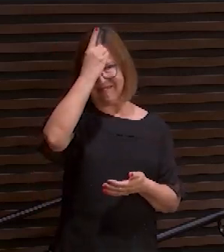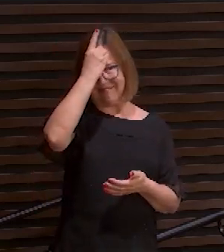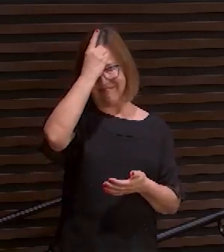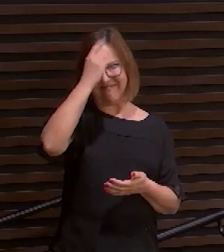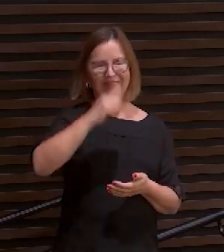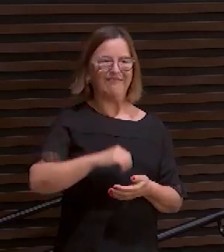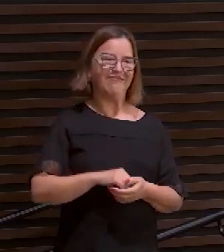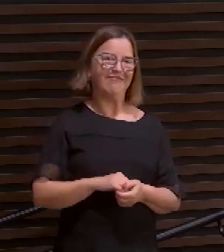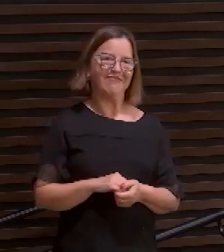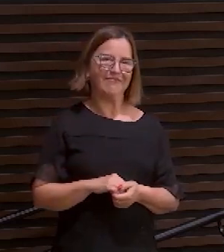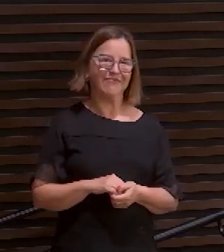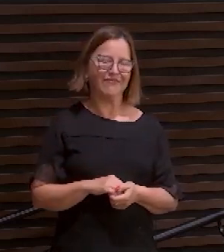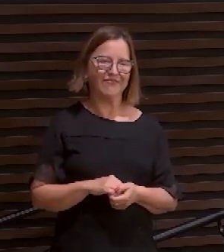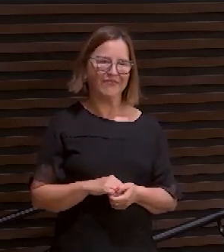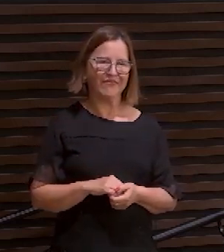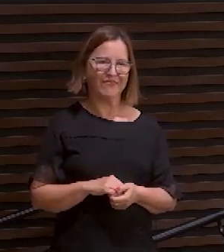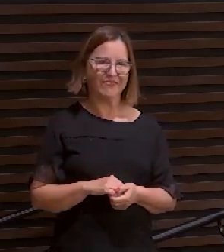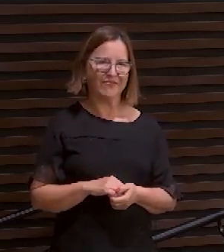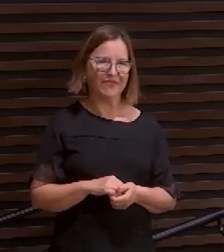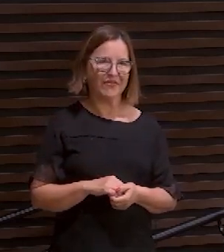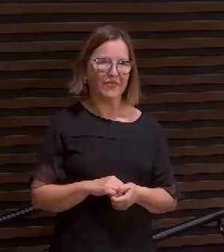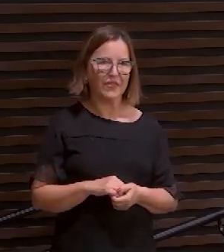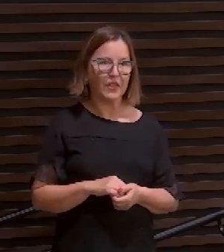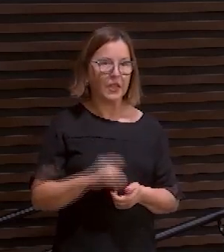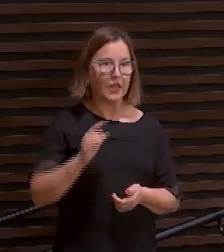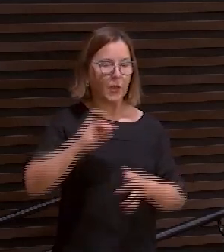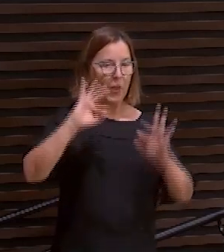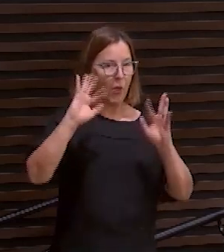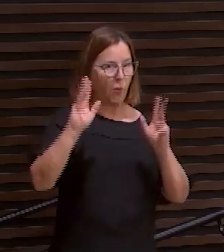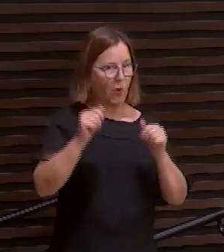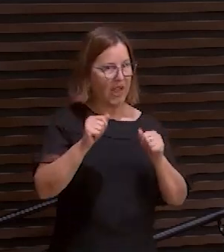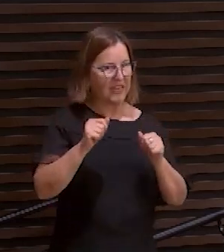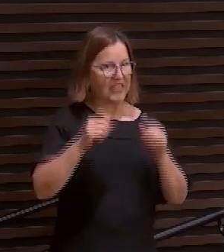que não é um atributo natural do ser humano.